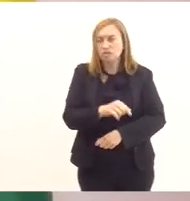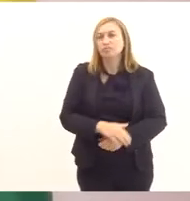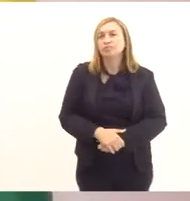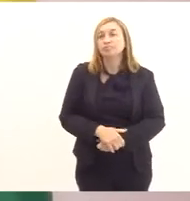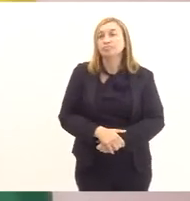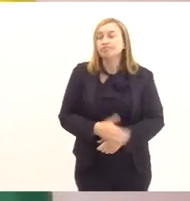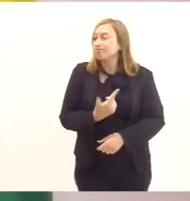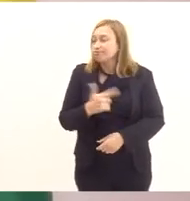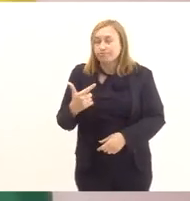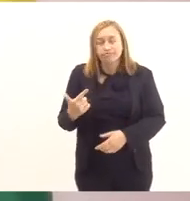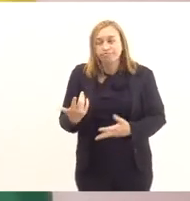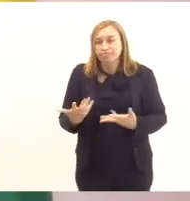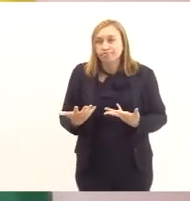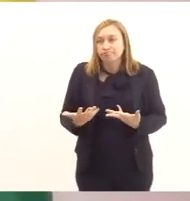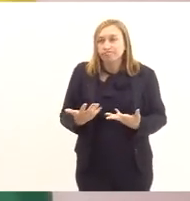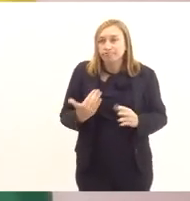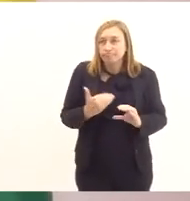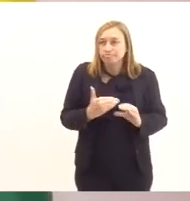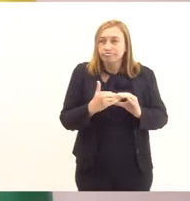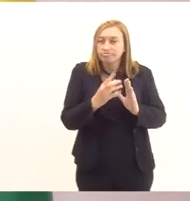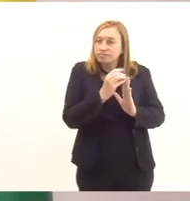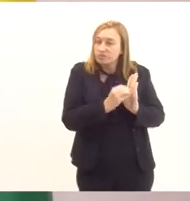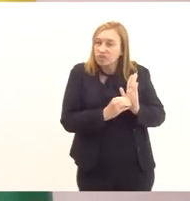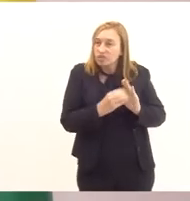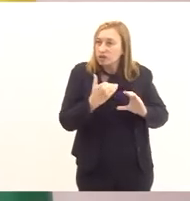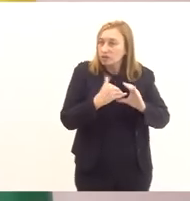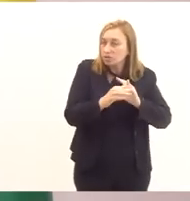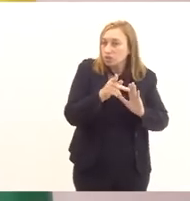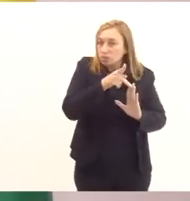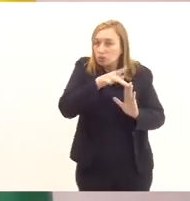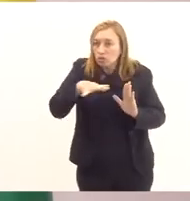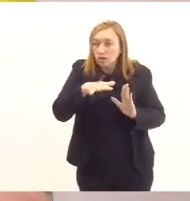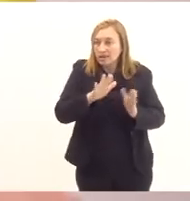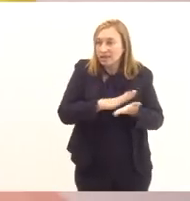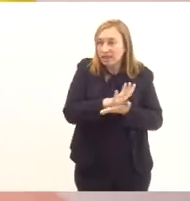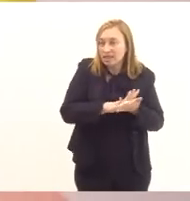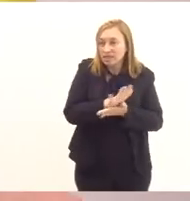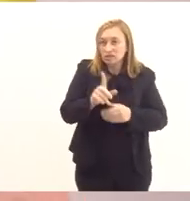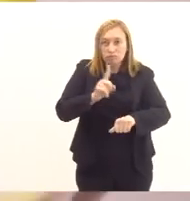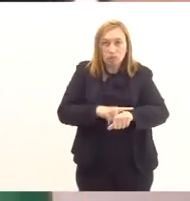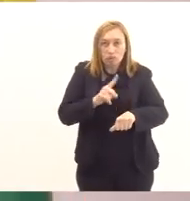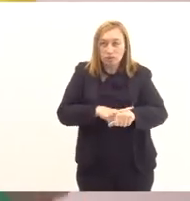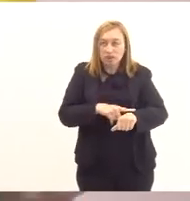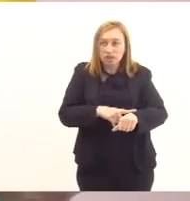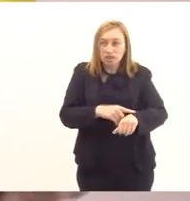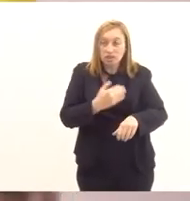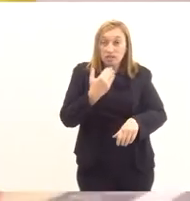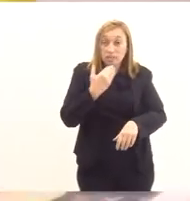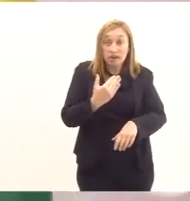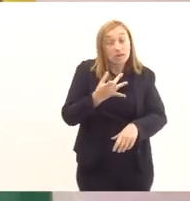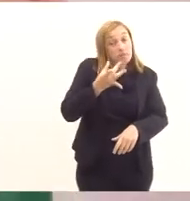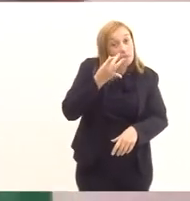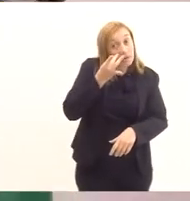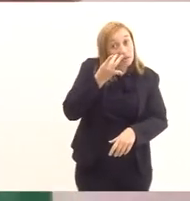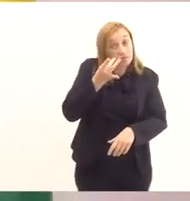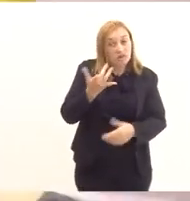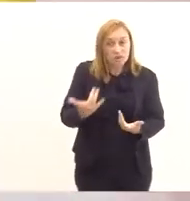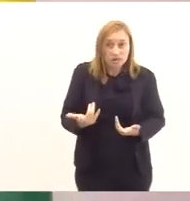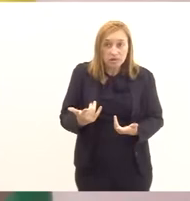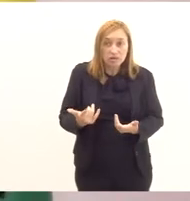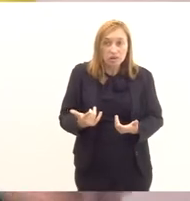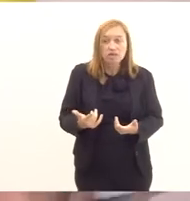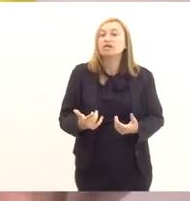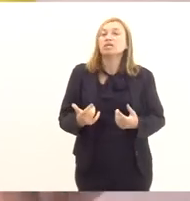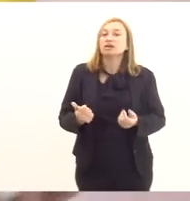e aí não tem mais envio de ofício protocolo a partir do momento que a gente notifica pessoalmente com servidor de